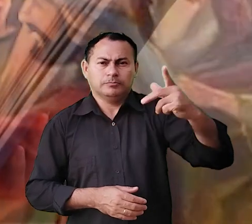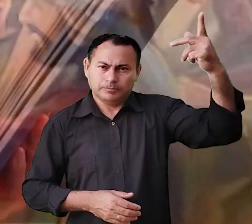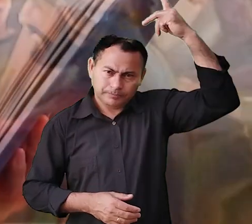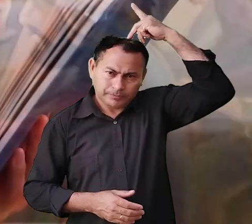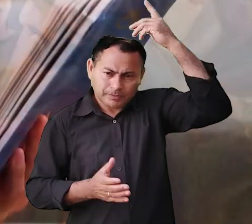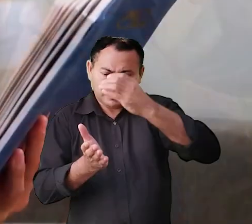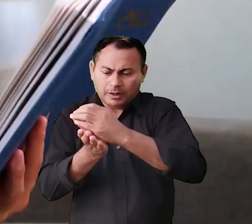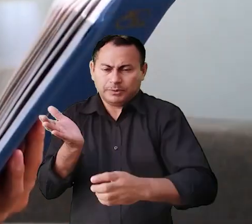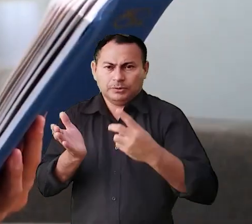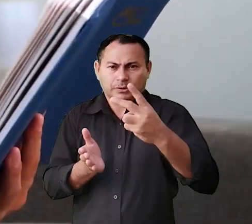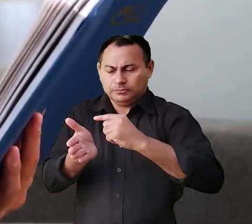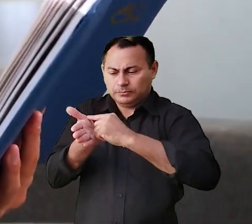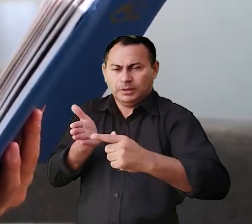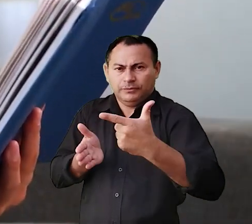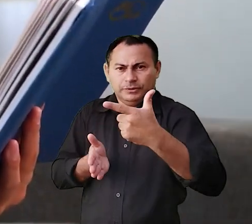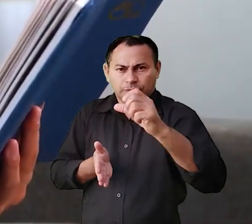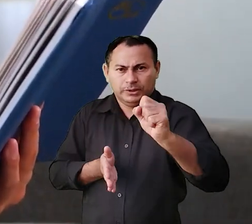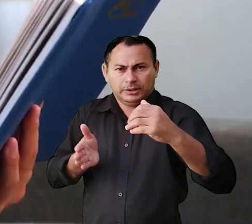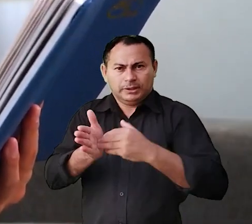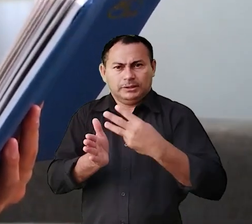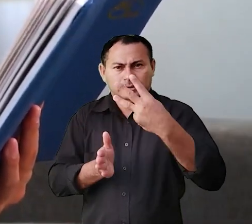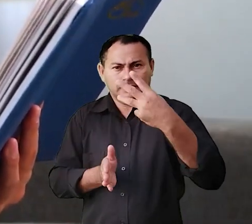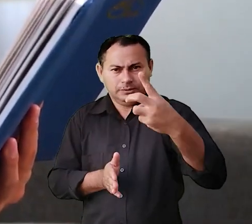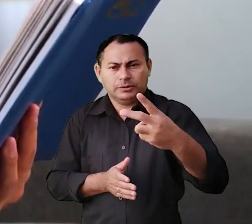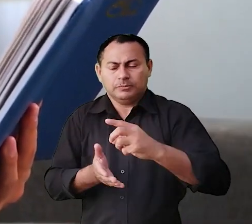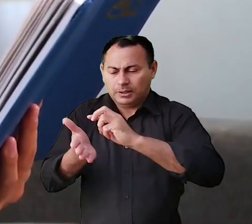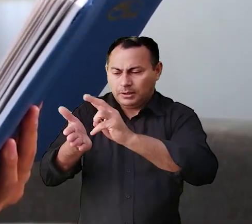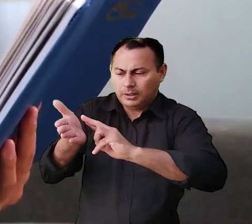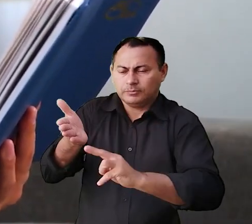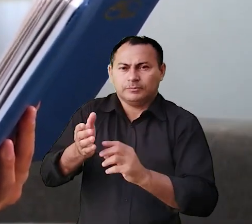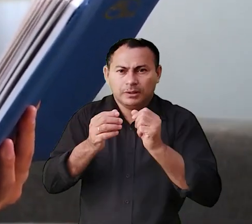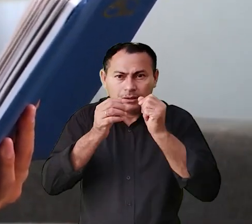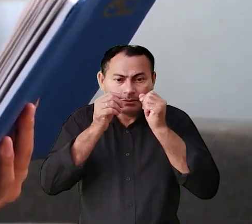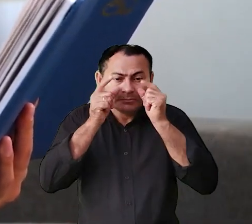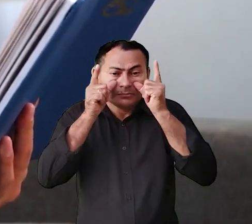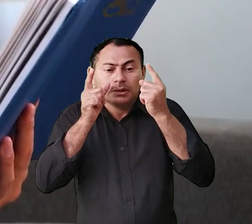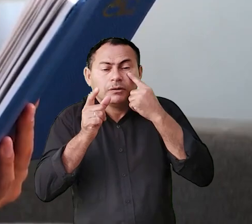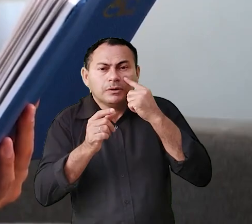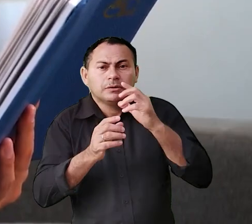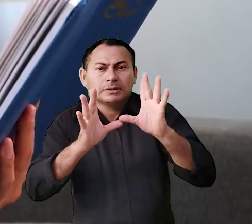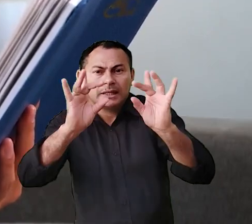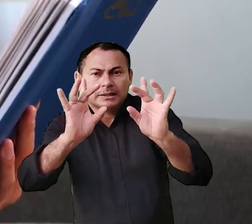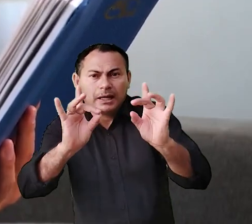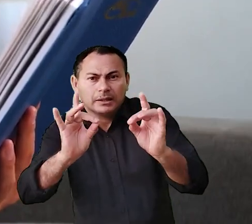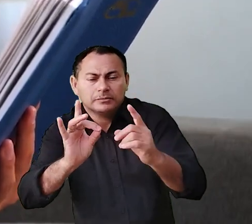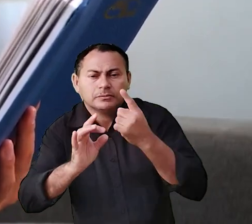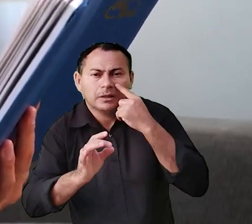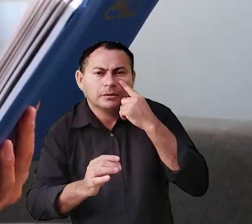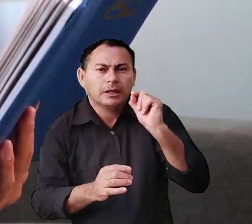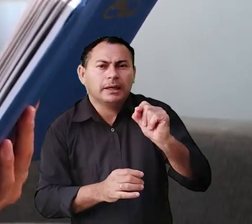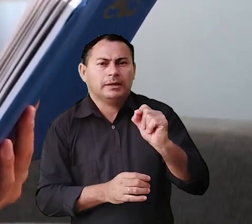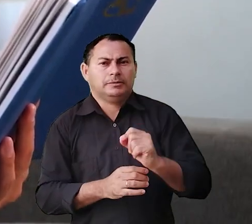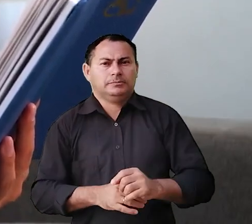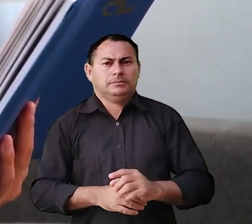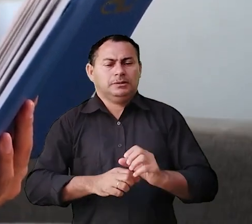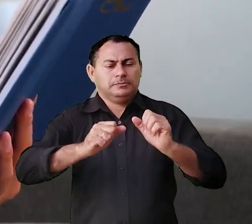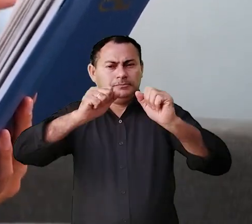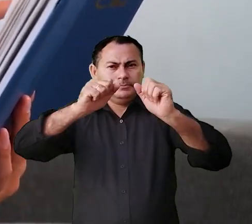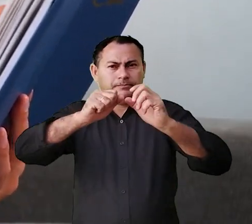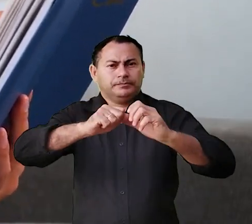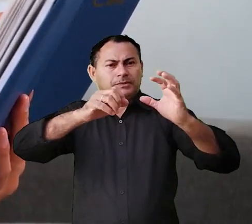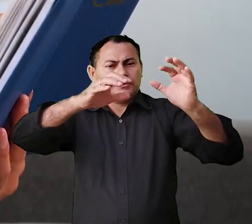sobre o Pentecostes no capítulo 2, versículos 28 a 32, que acabamos de ler, atentando para os detalhes, verá que aquilo